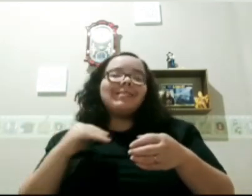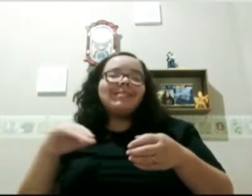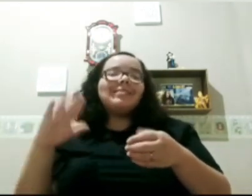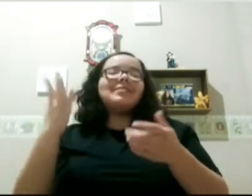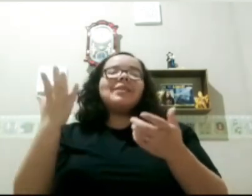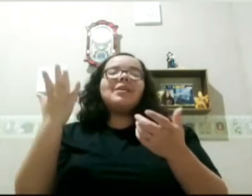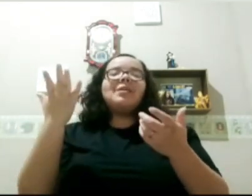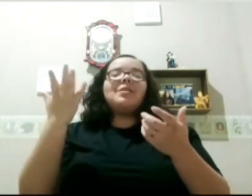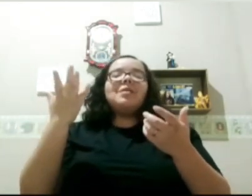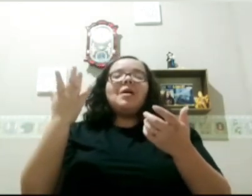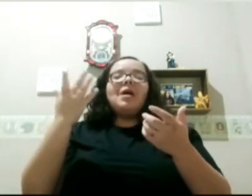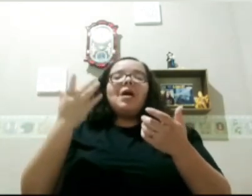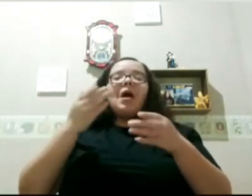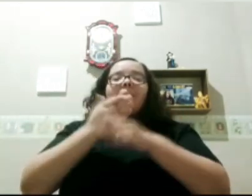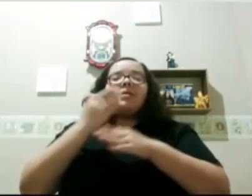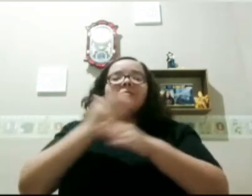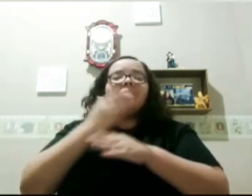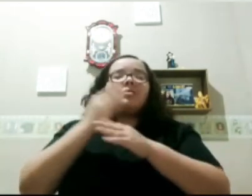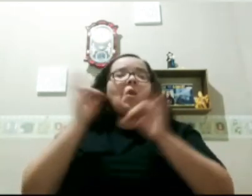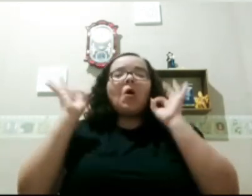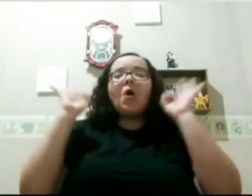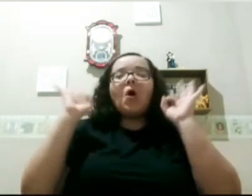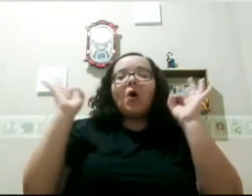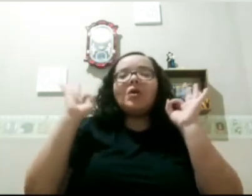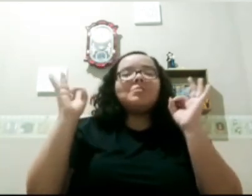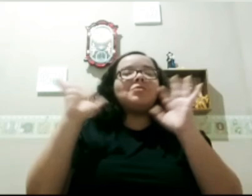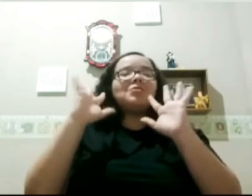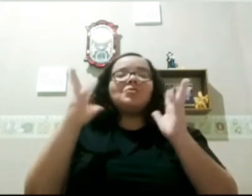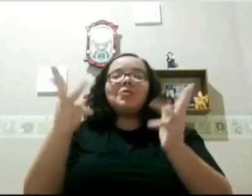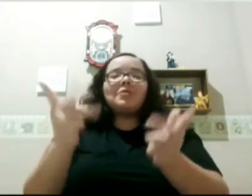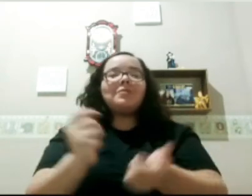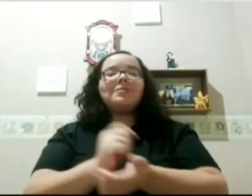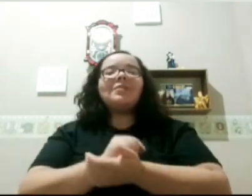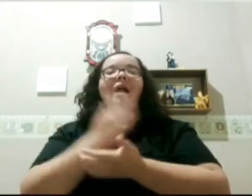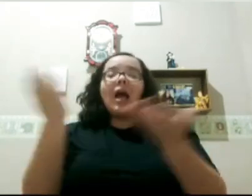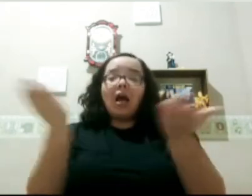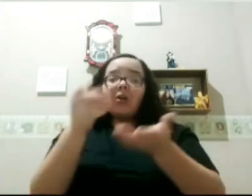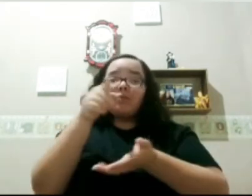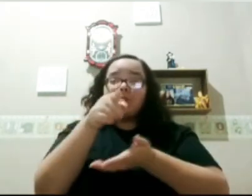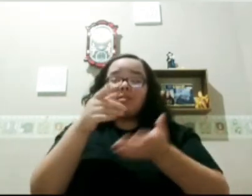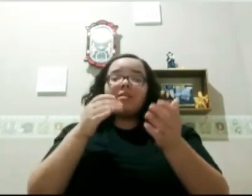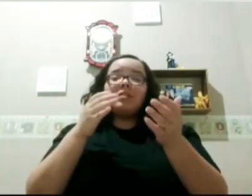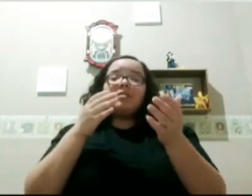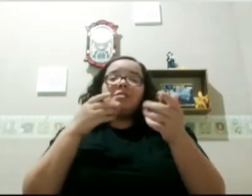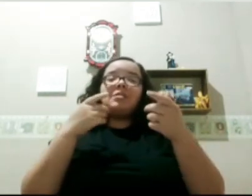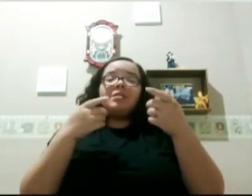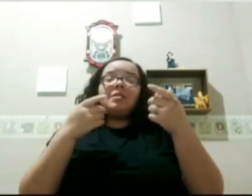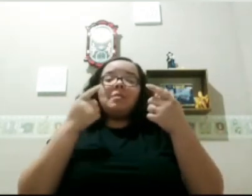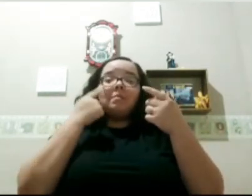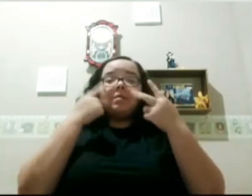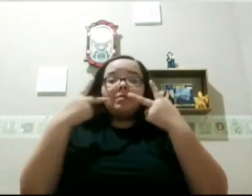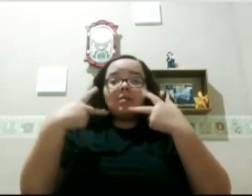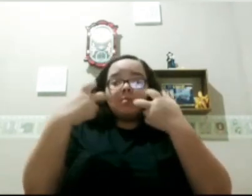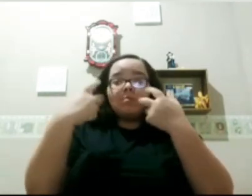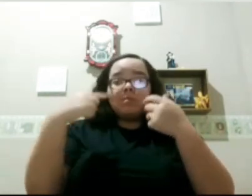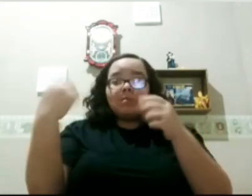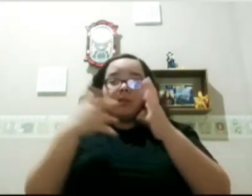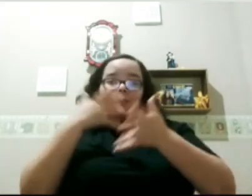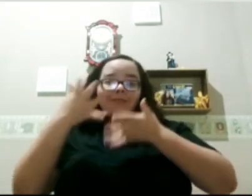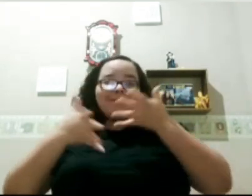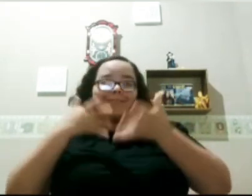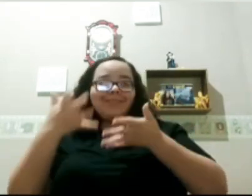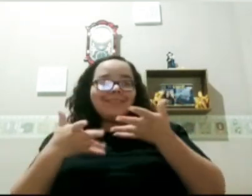de criança. Tivemos uma audiência ótima, bem participativa, e você agora também interage com a gente.